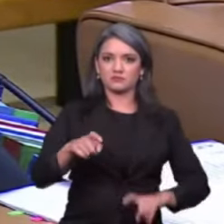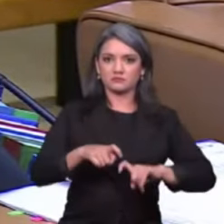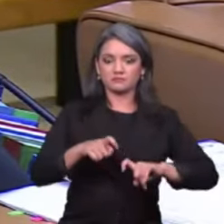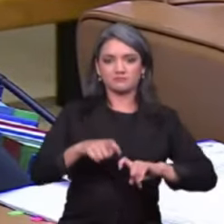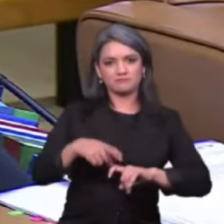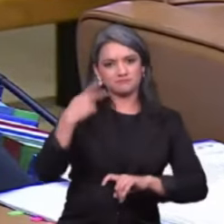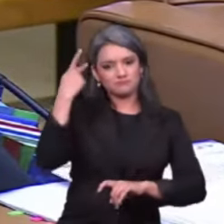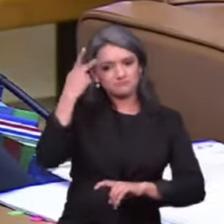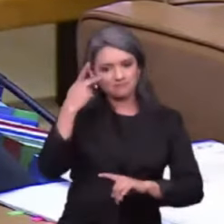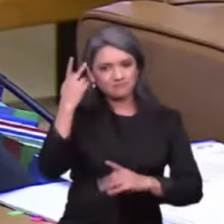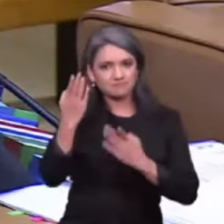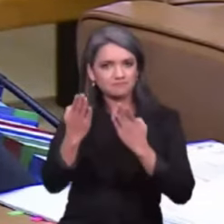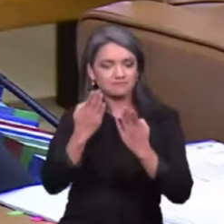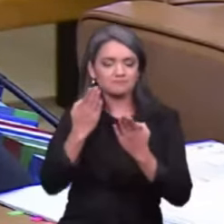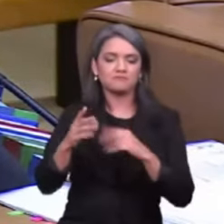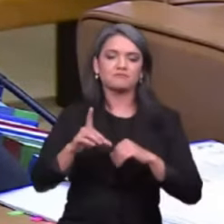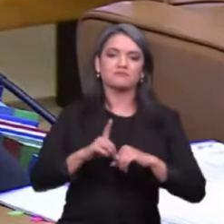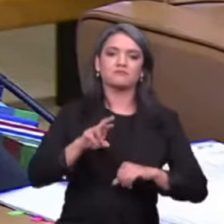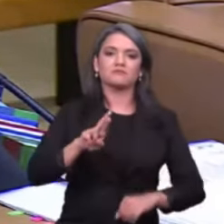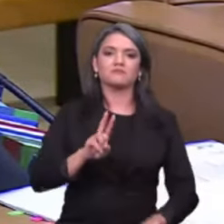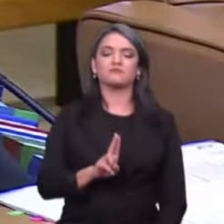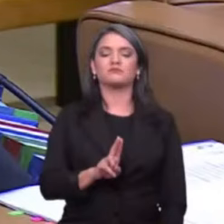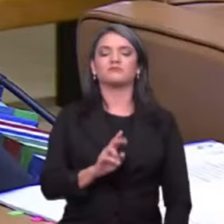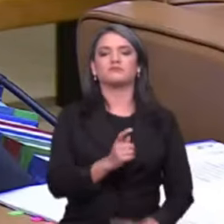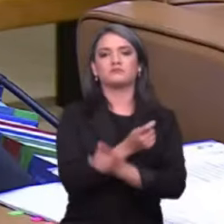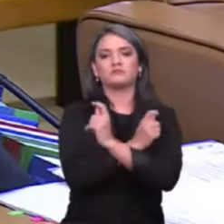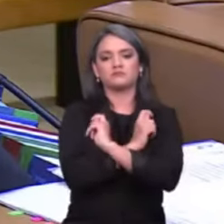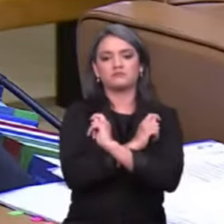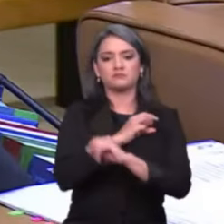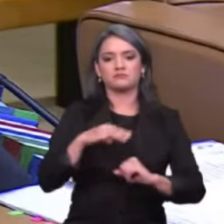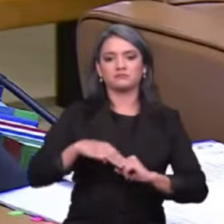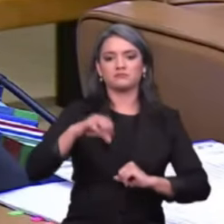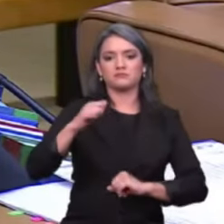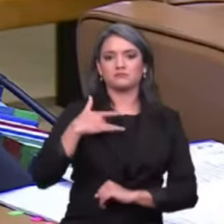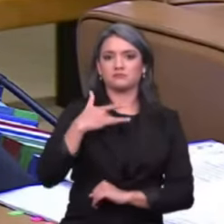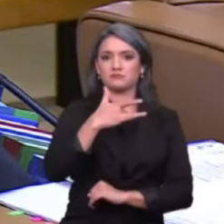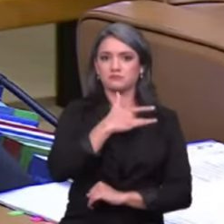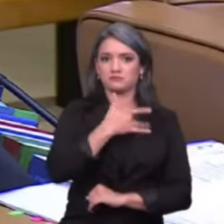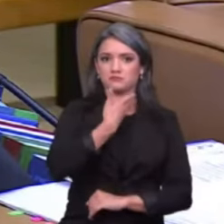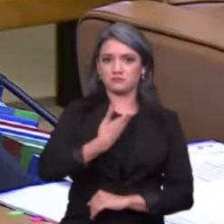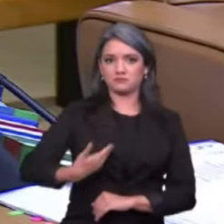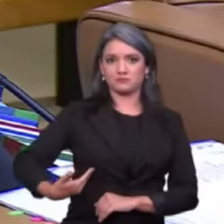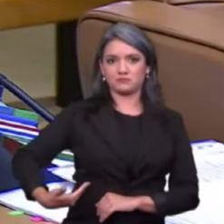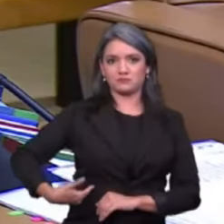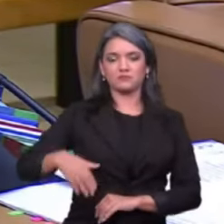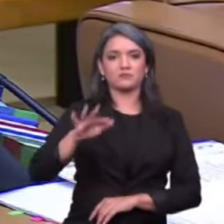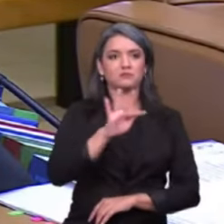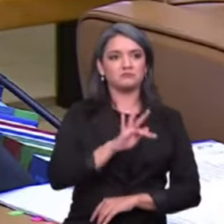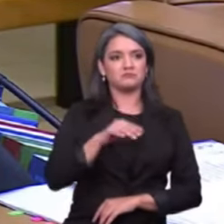doutor pela USP, mestre em saúde pública pela Johns Hopkins, nos Estados Unidos,